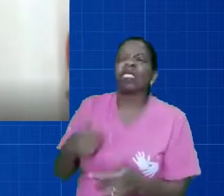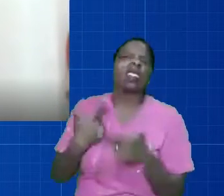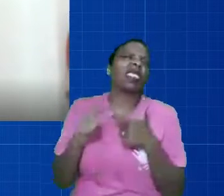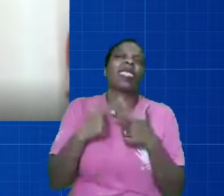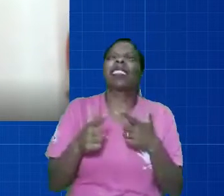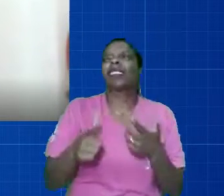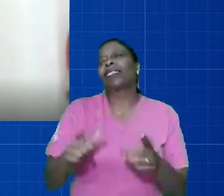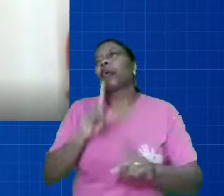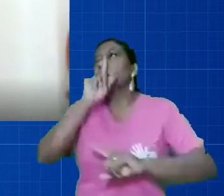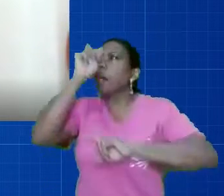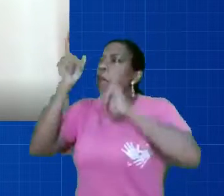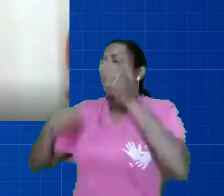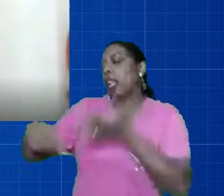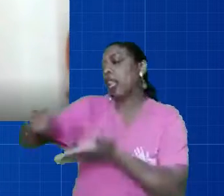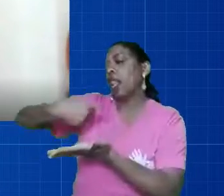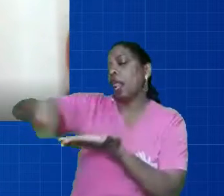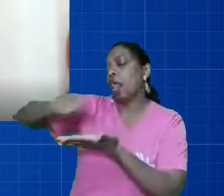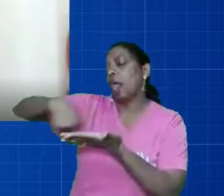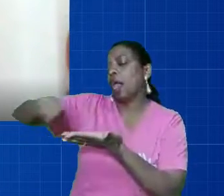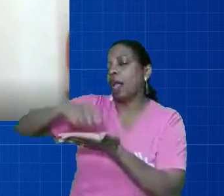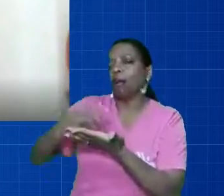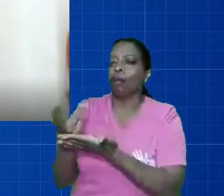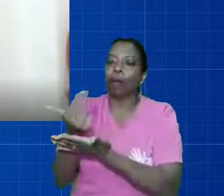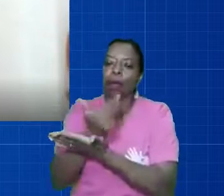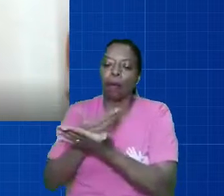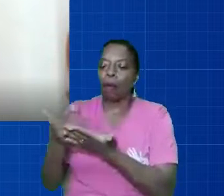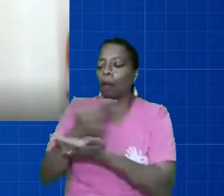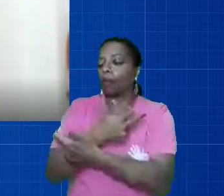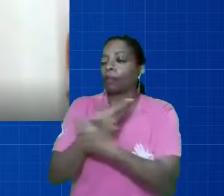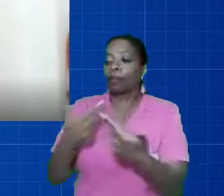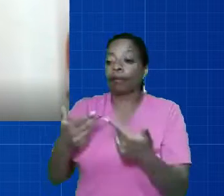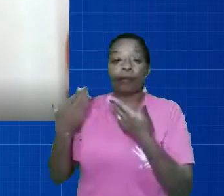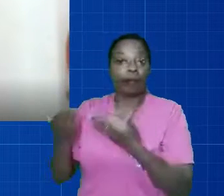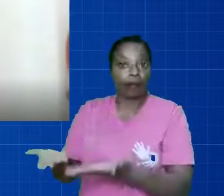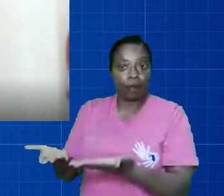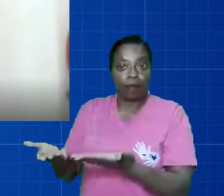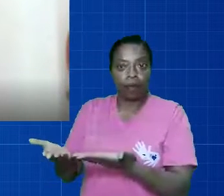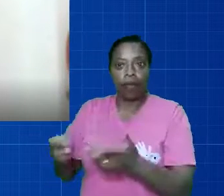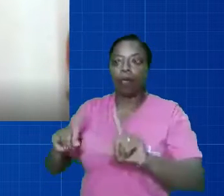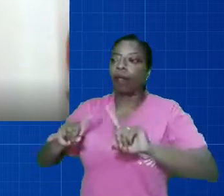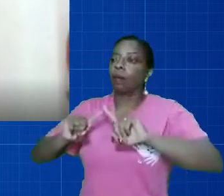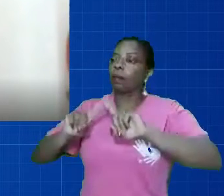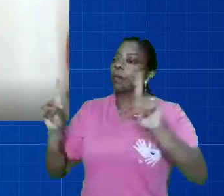de testar, mas ela chega um momento da adolescência